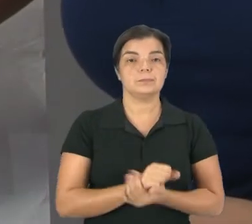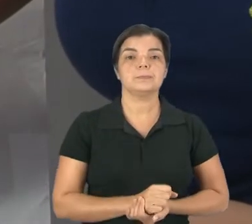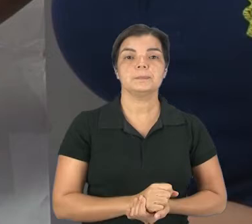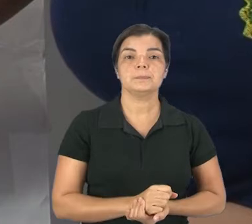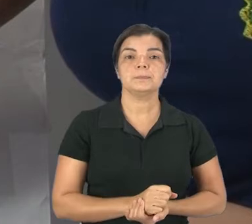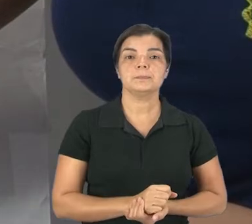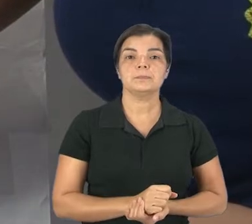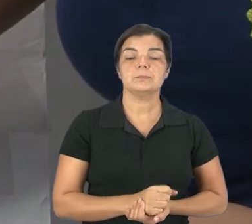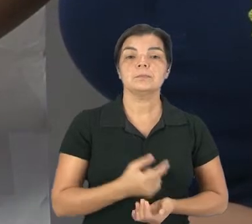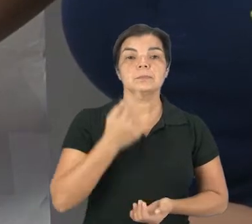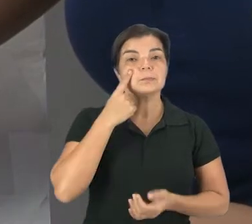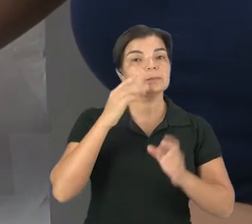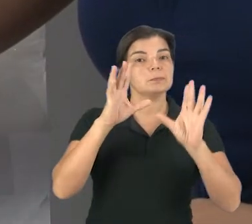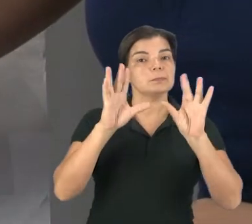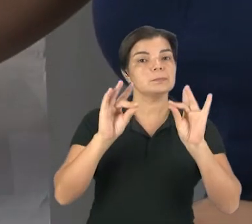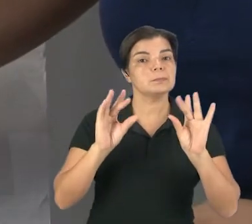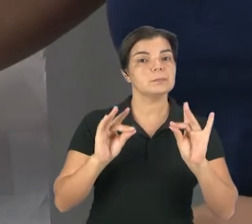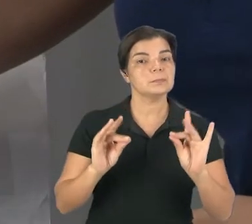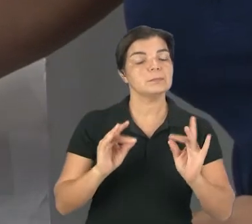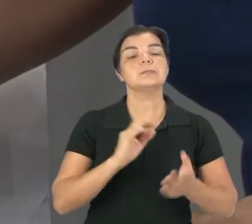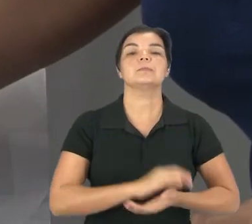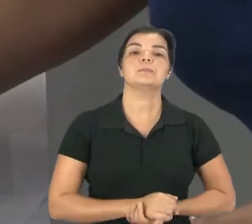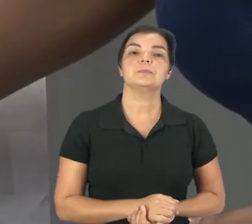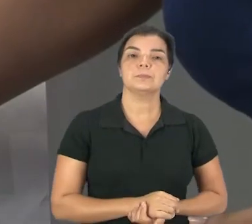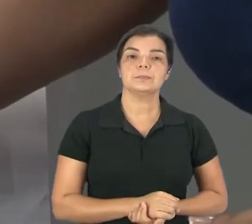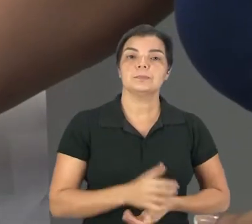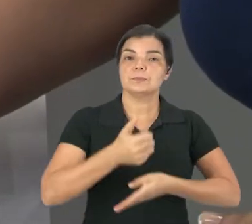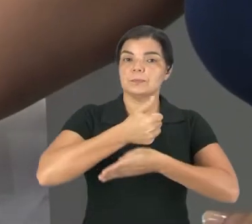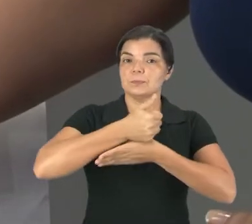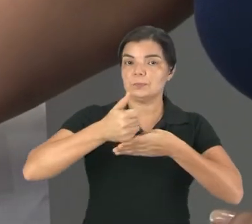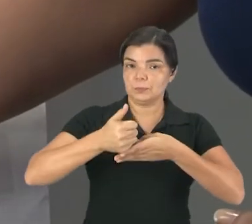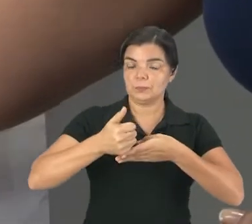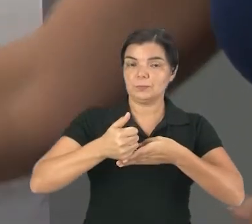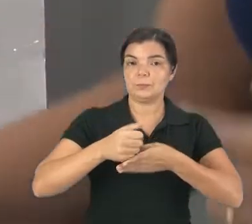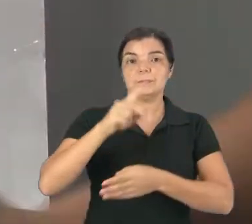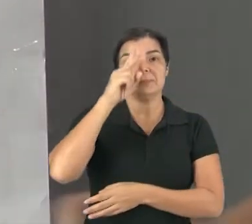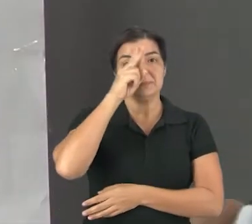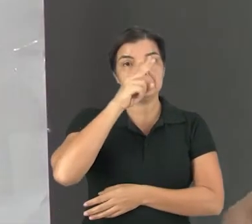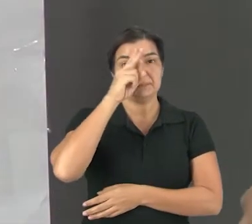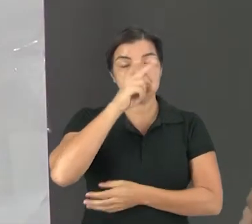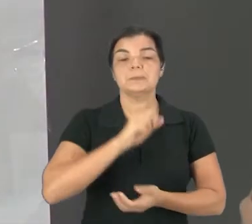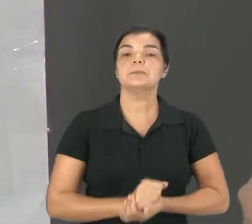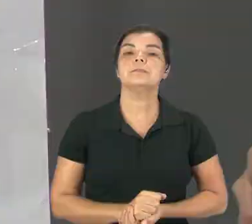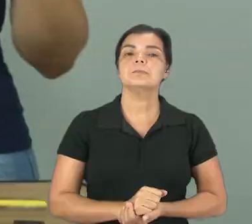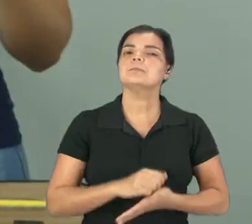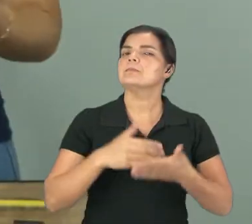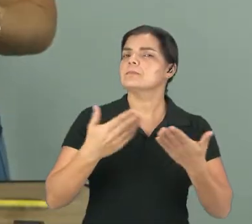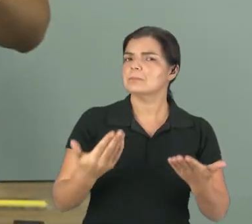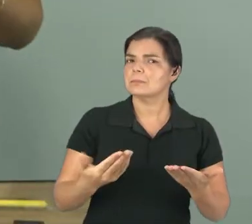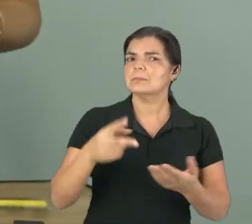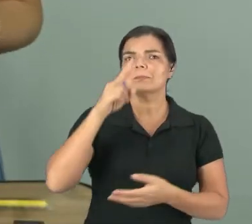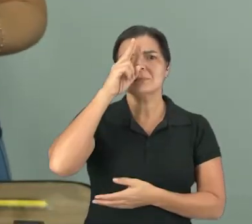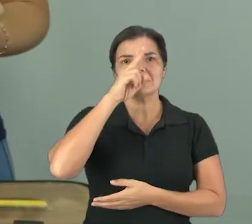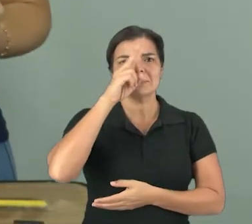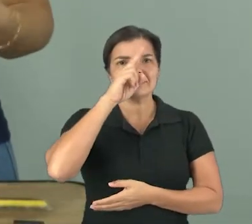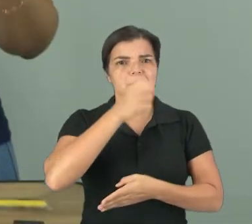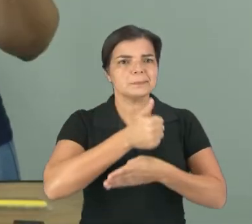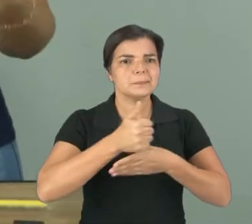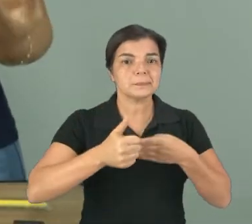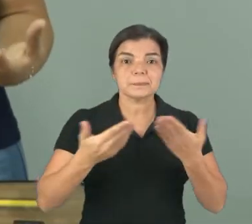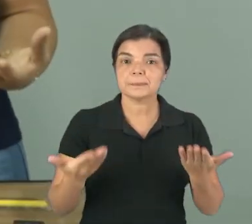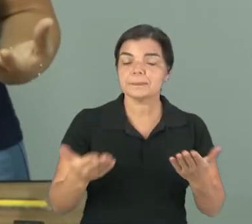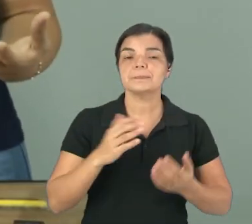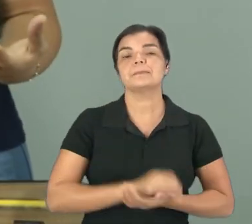ó, descrita na moral da história. E qual é mesmo a moral dessa